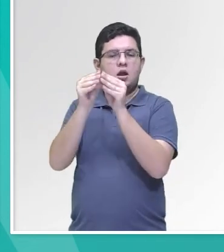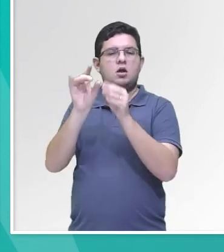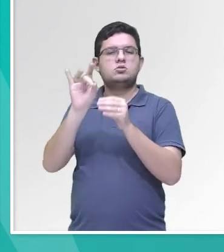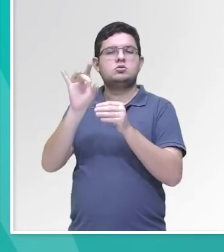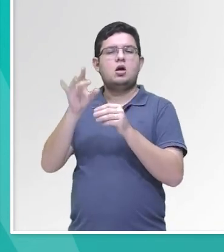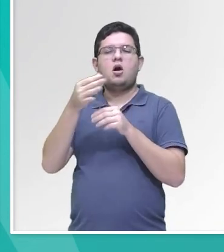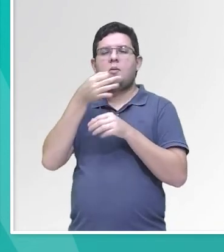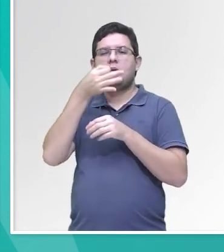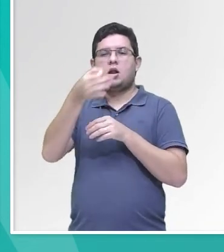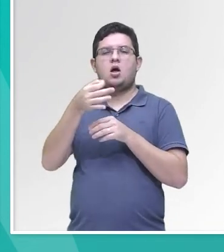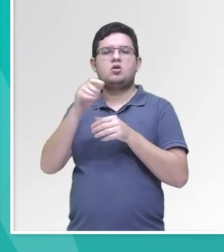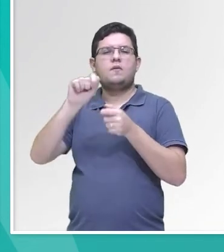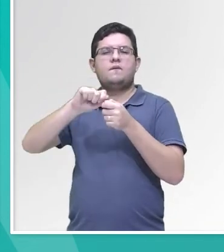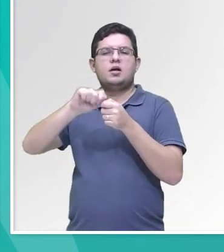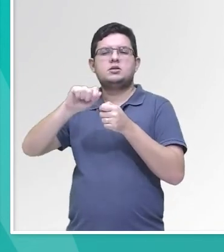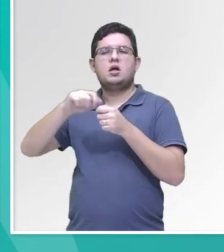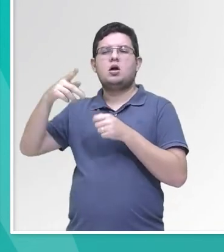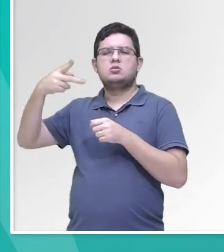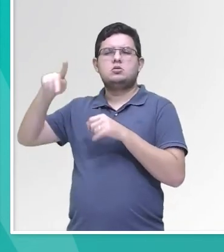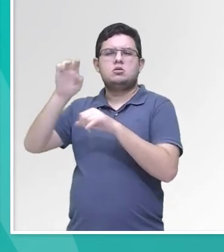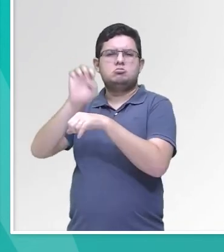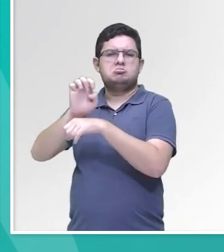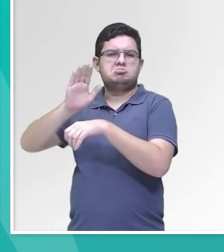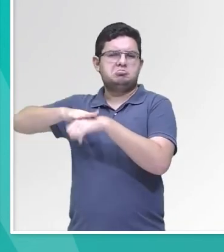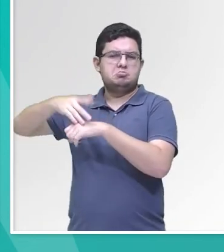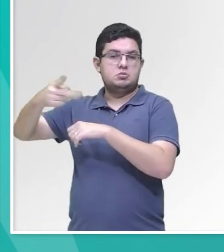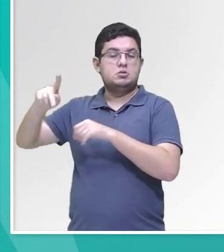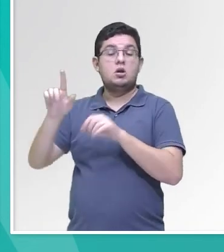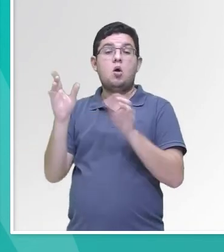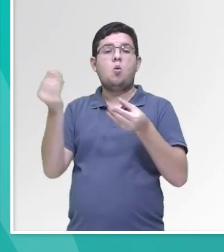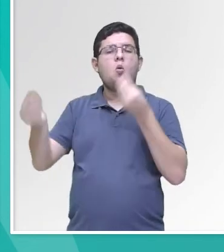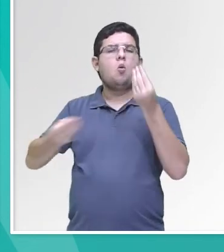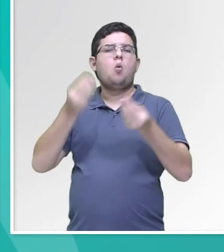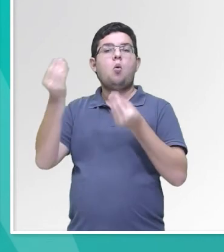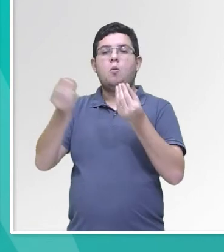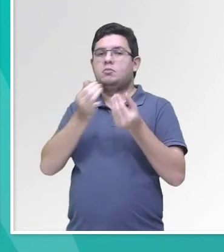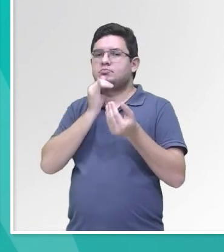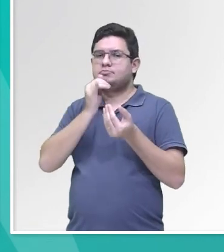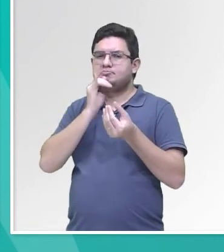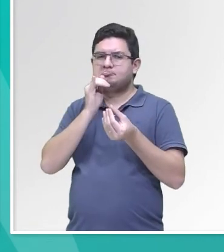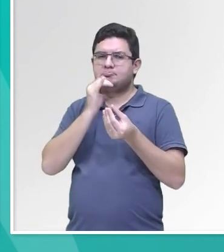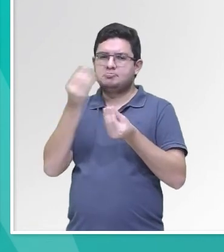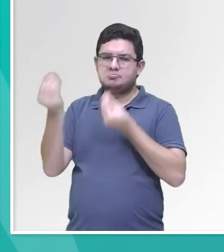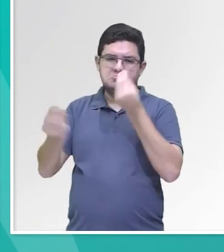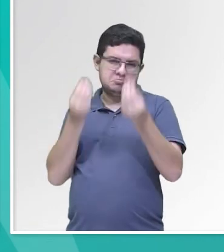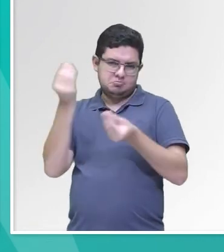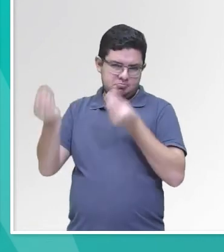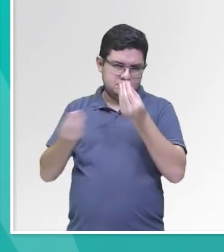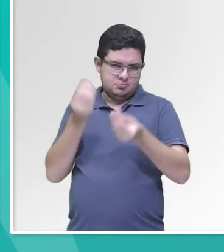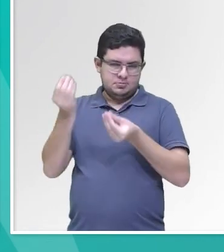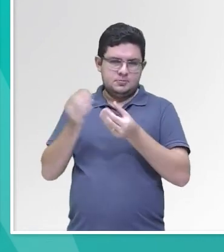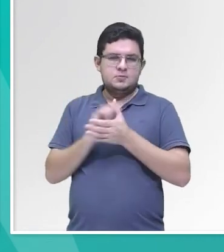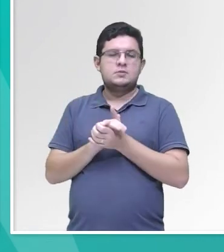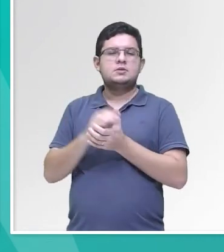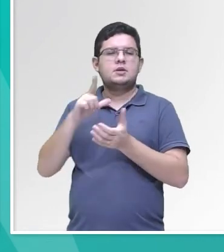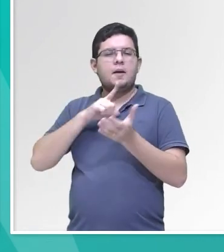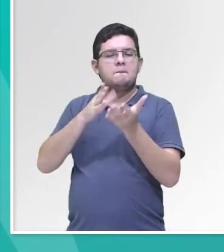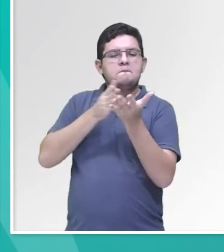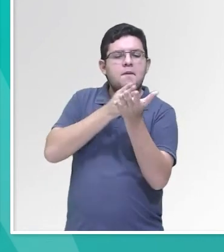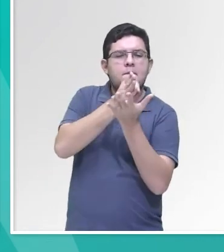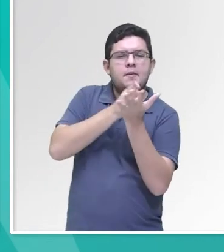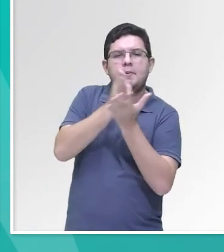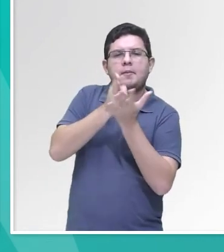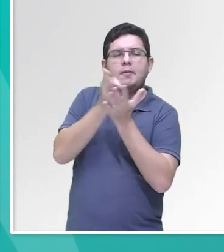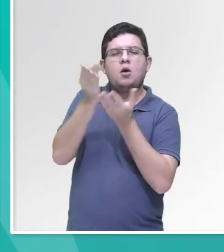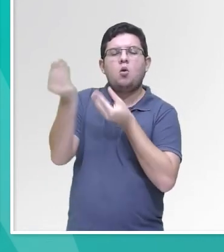o Estado tem que fazer sua parte. Tem que demonstrar como, tem que indicar os canais, tem que